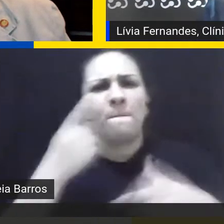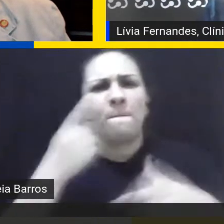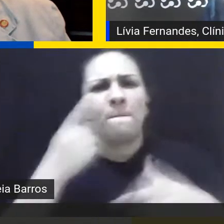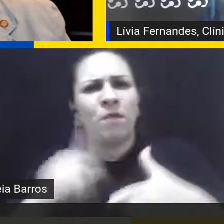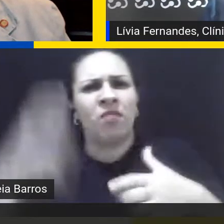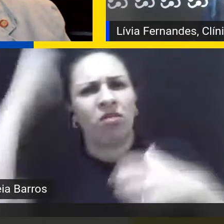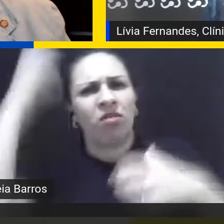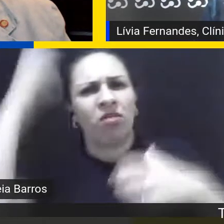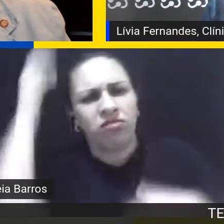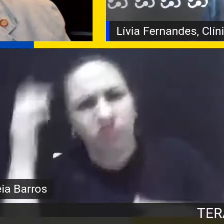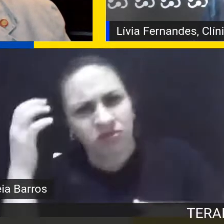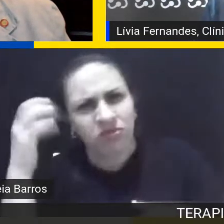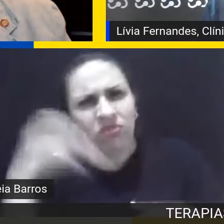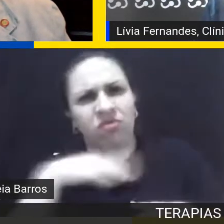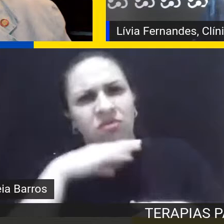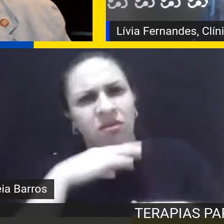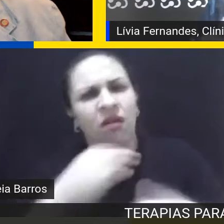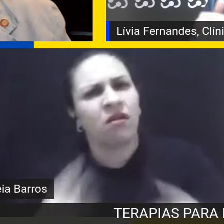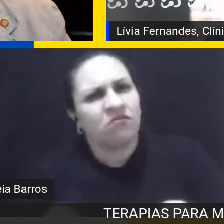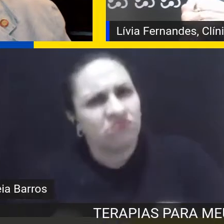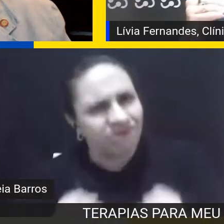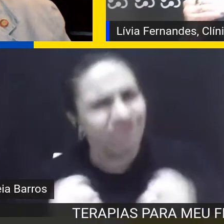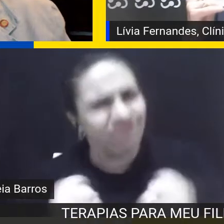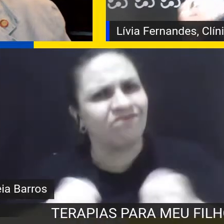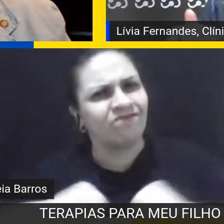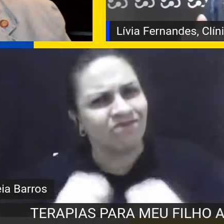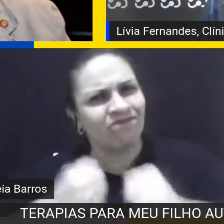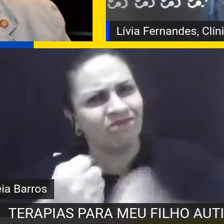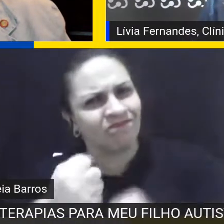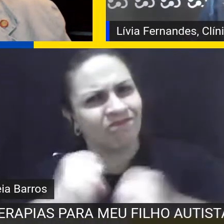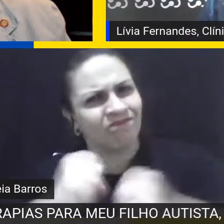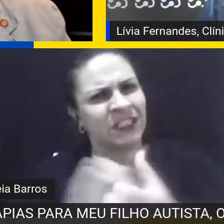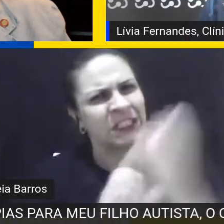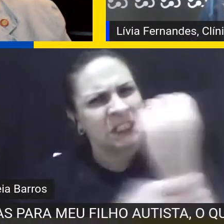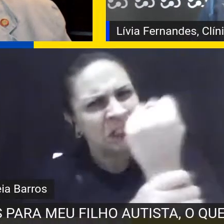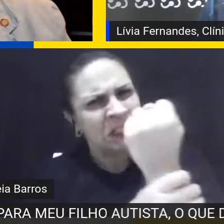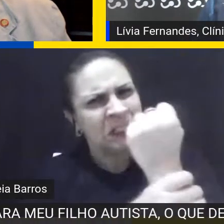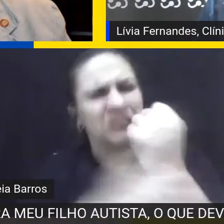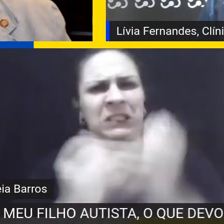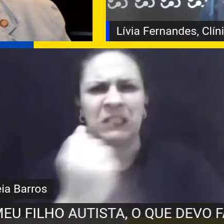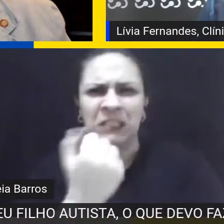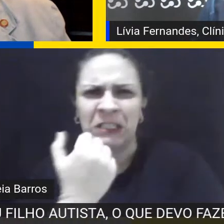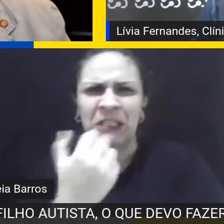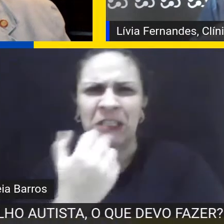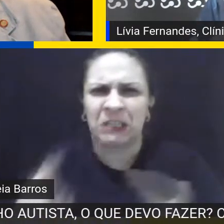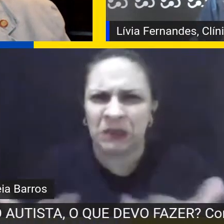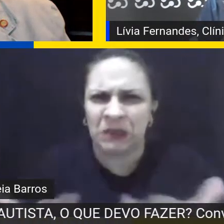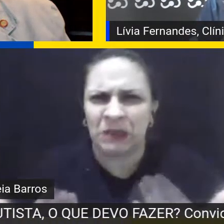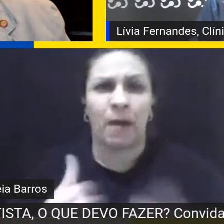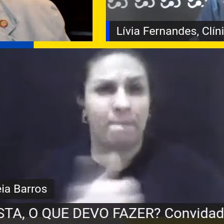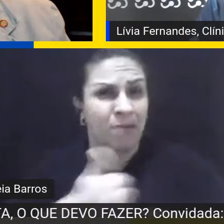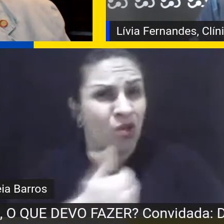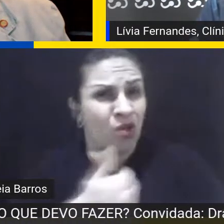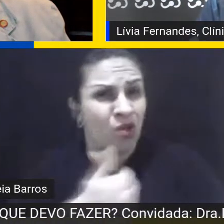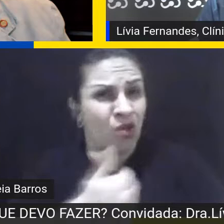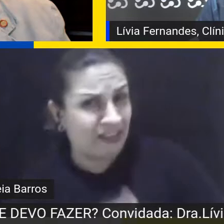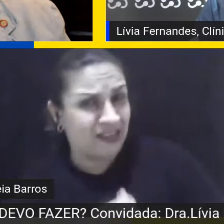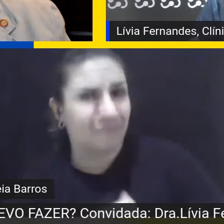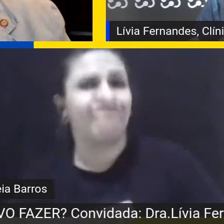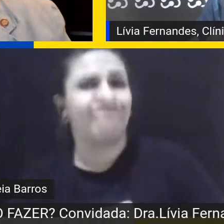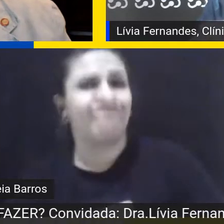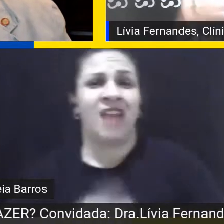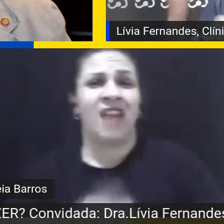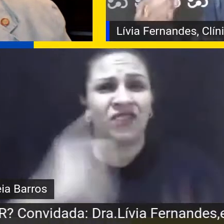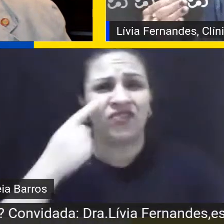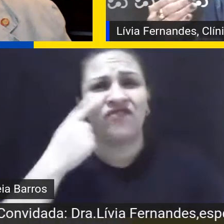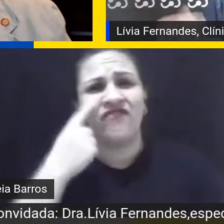está ali fazendo uma terapia, que a gente, para manter uma qualidade de vida, né, aquilo ali frustra a gente, quando a